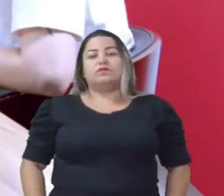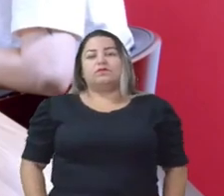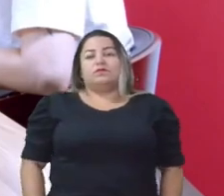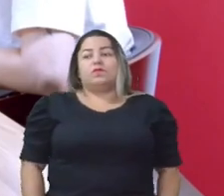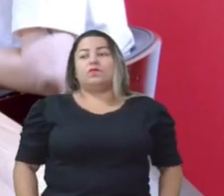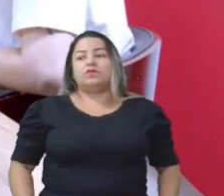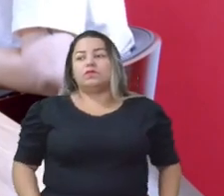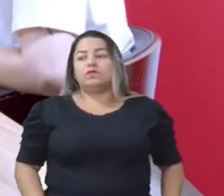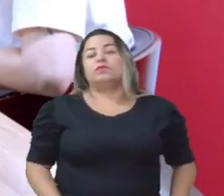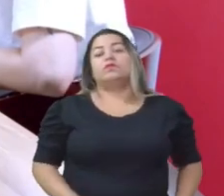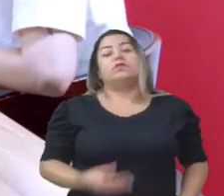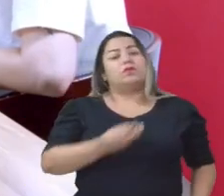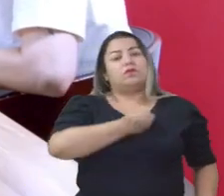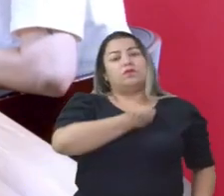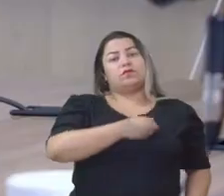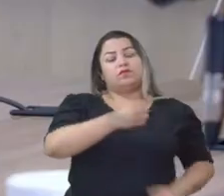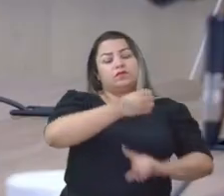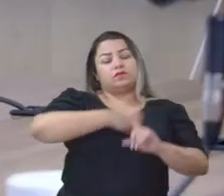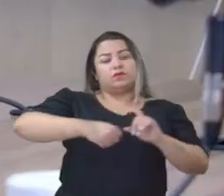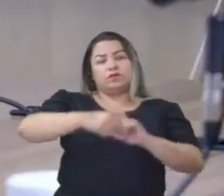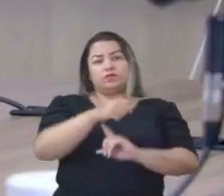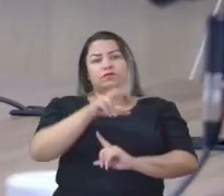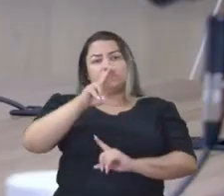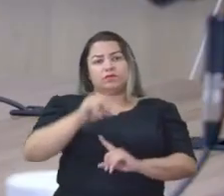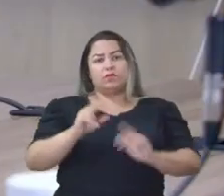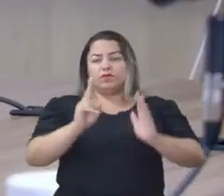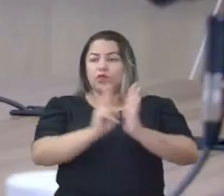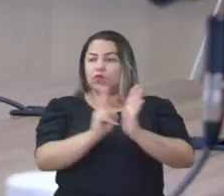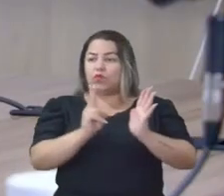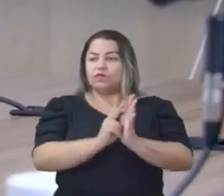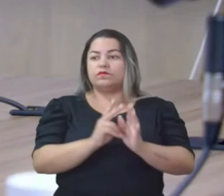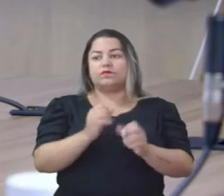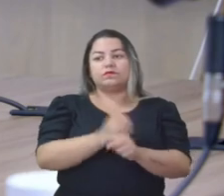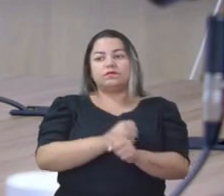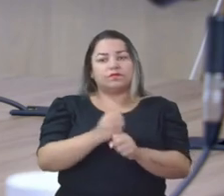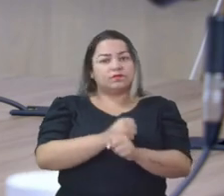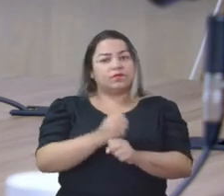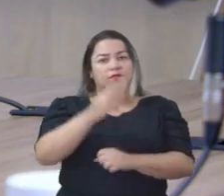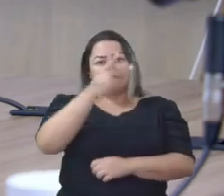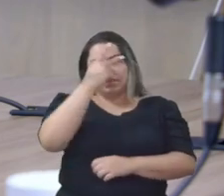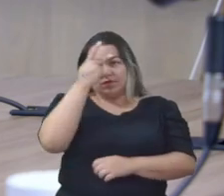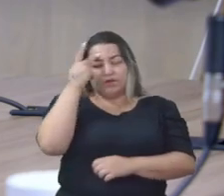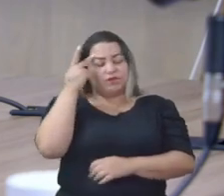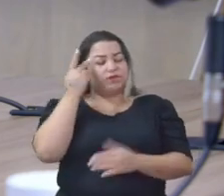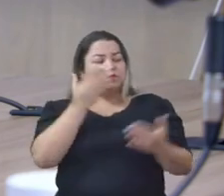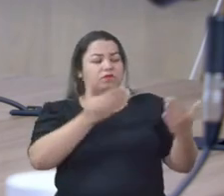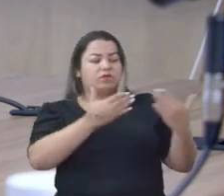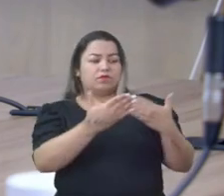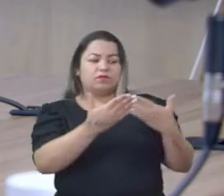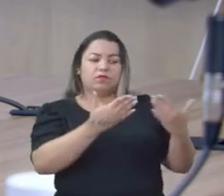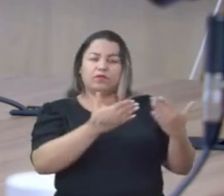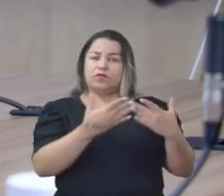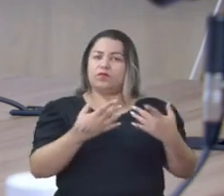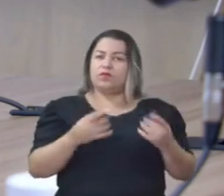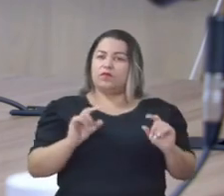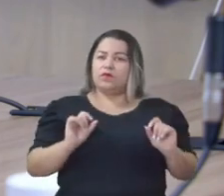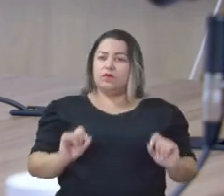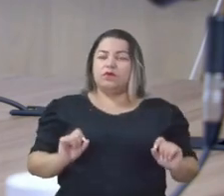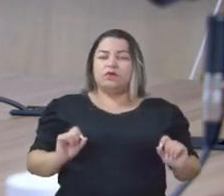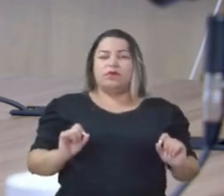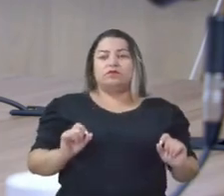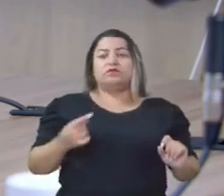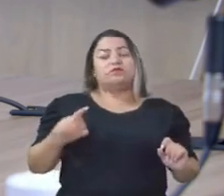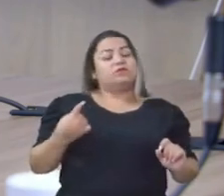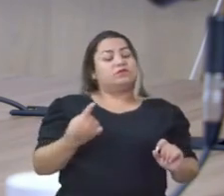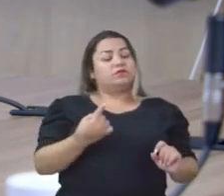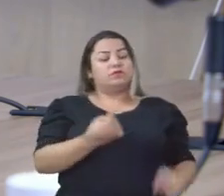Como eu tenho convivido com a sociedade não indígena, né, ao longo desses anos e tal, a pessoa até fez essa comparação, com a Covid, por exemplo, às vezes a gente